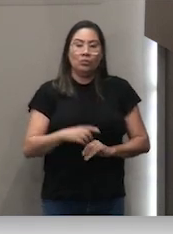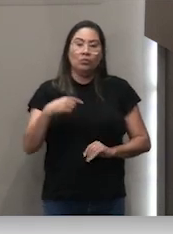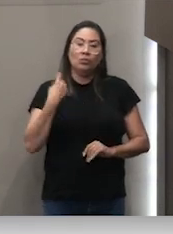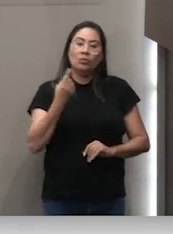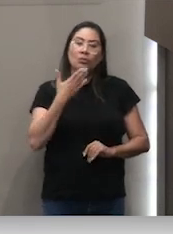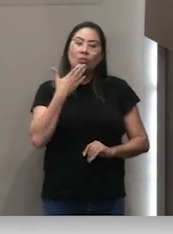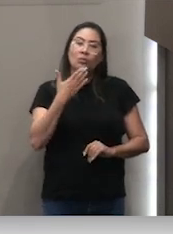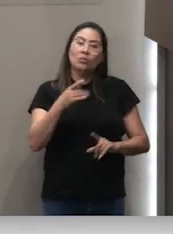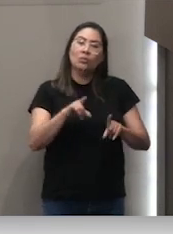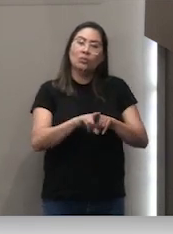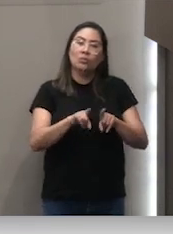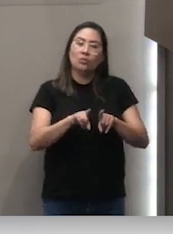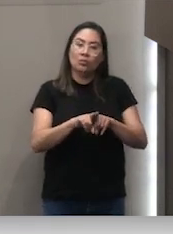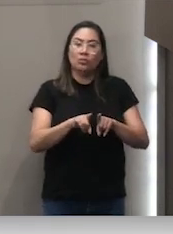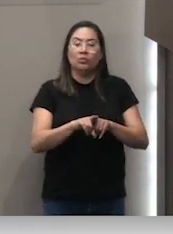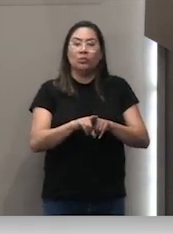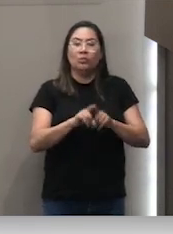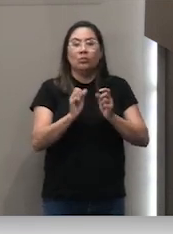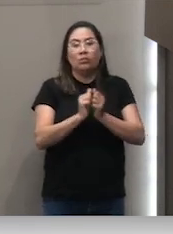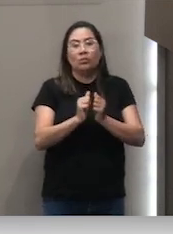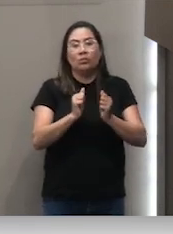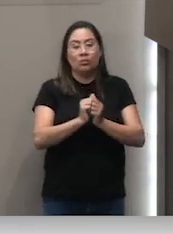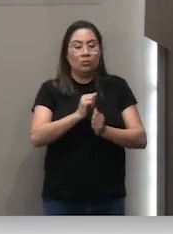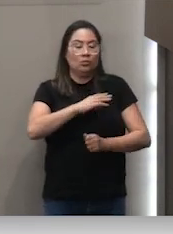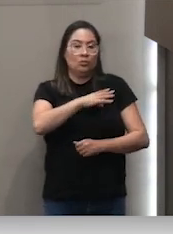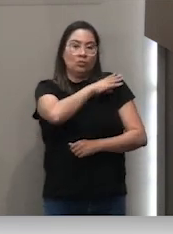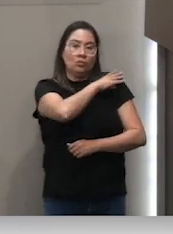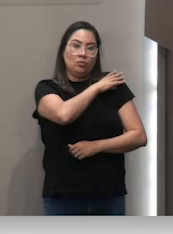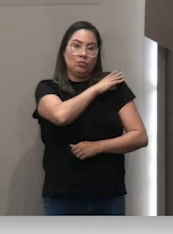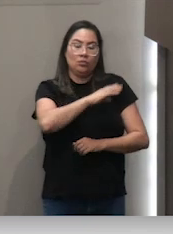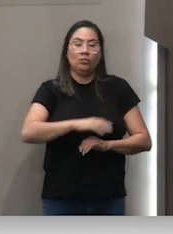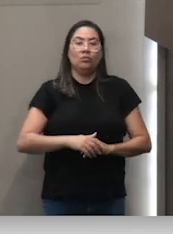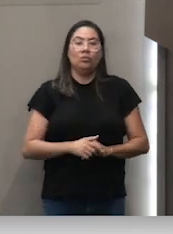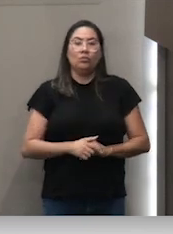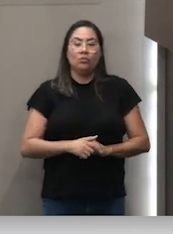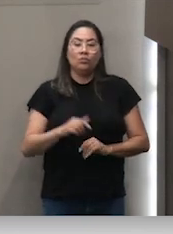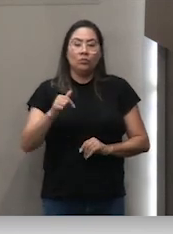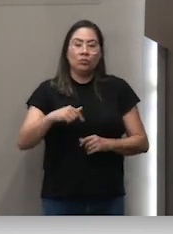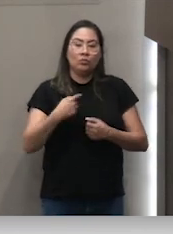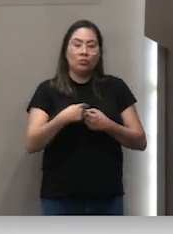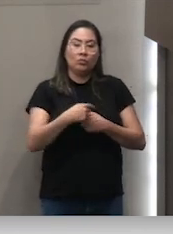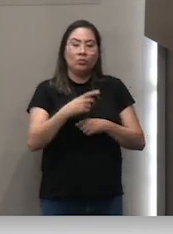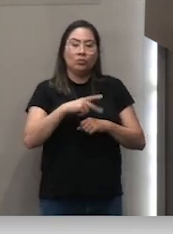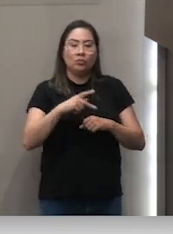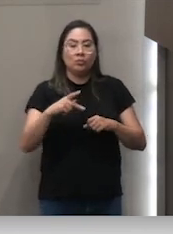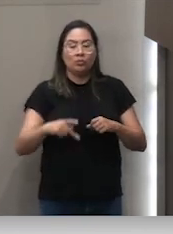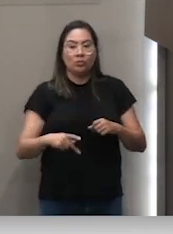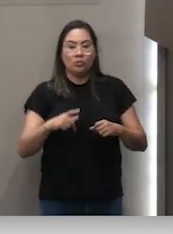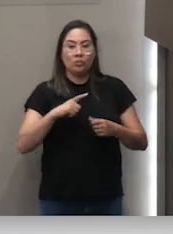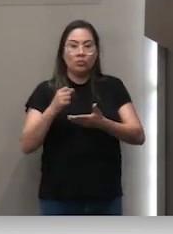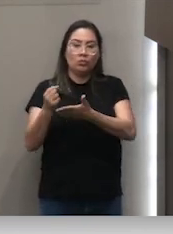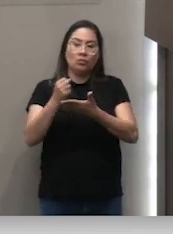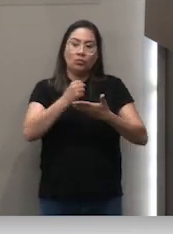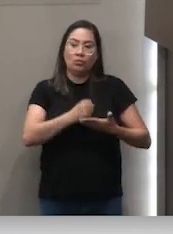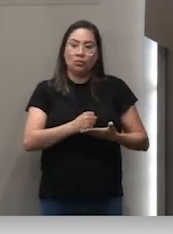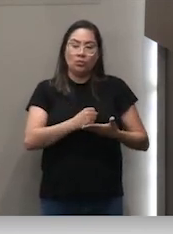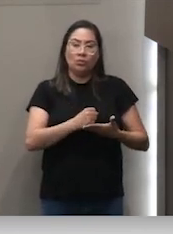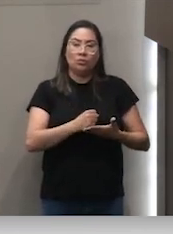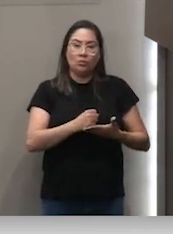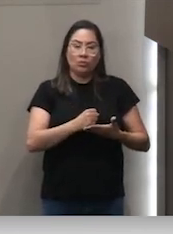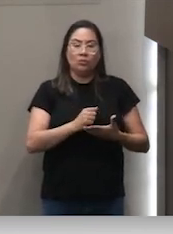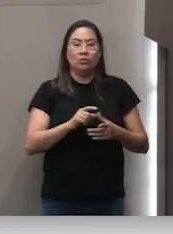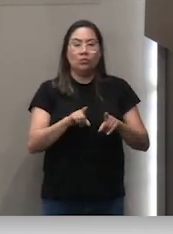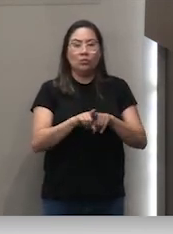Indicamos também ao Poder Executivo Municipal, junto ao Exército Brasileiro, para que aqui no município de Passo Fundo fosse trazido, é uma luta